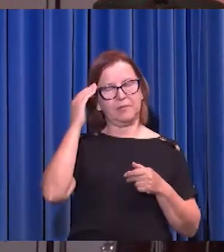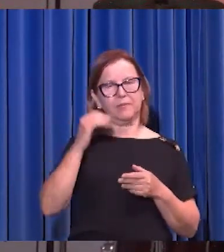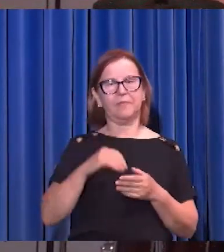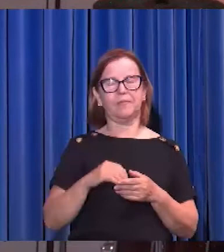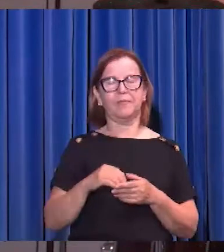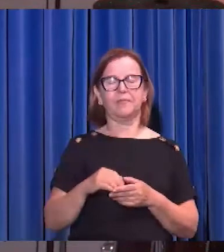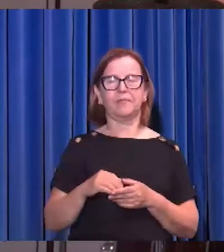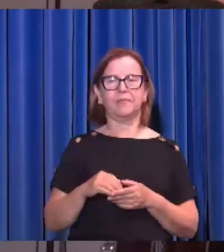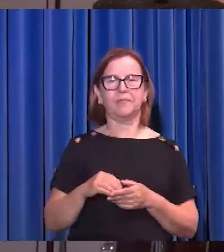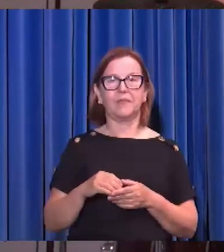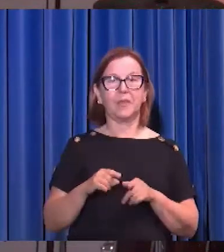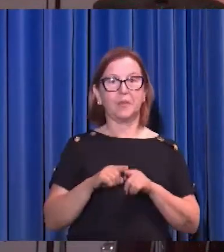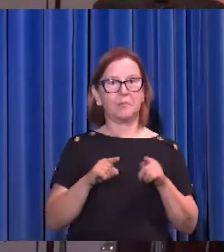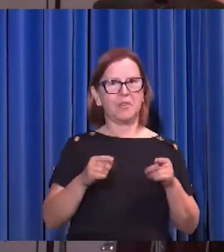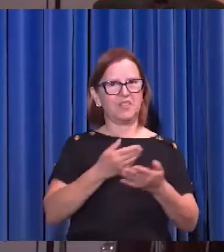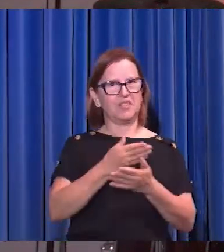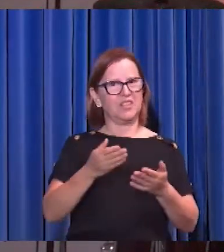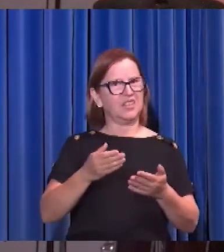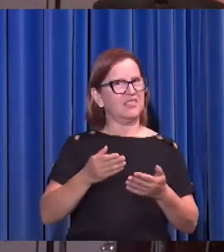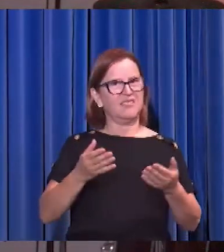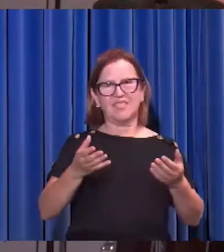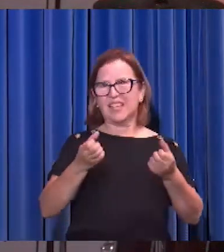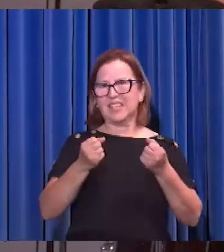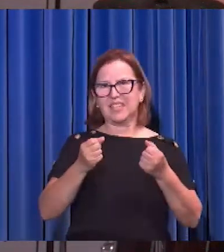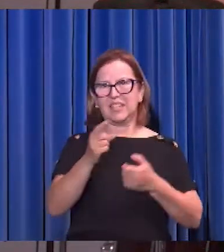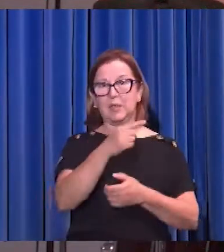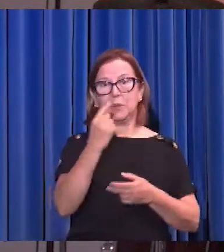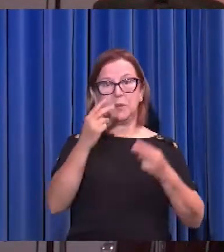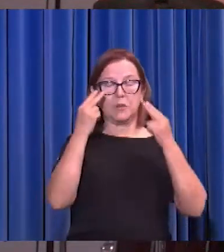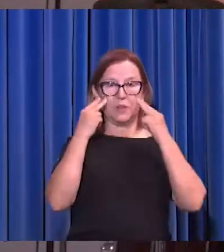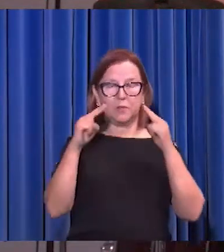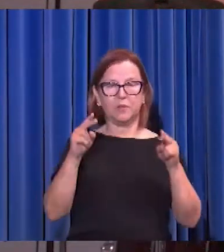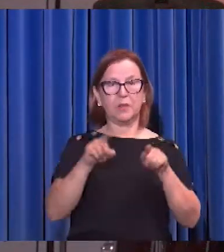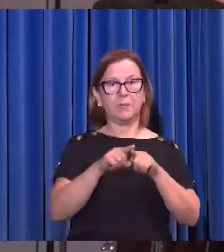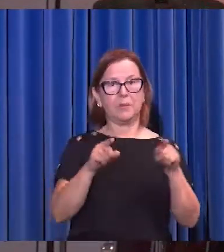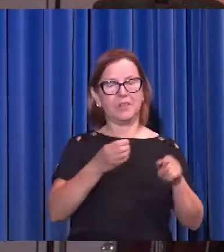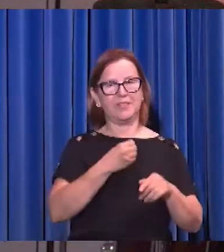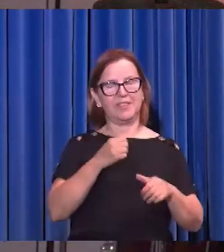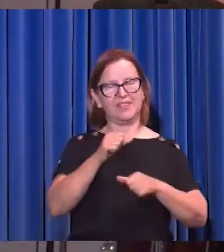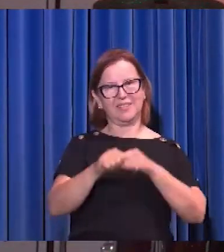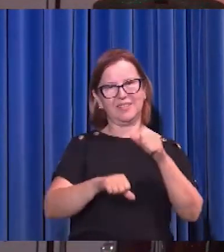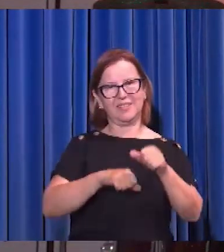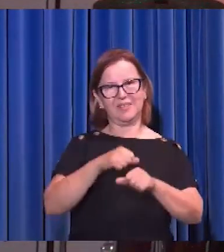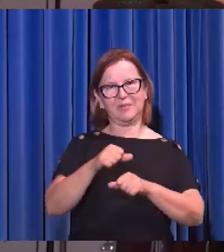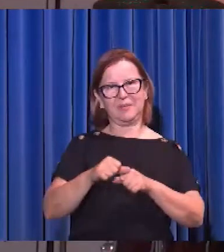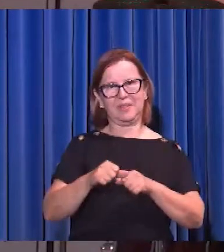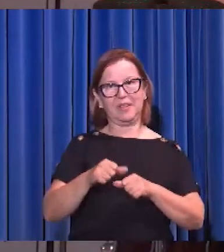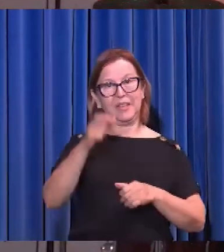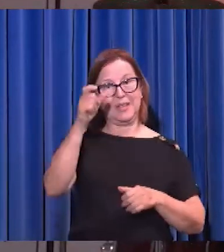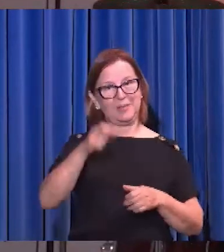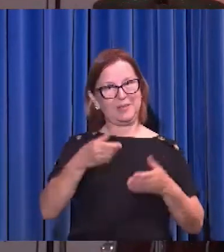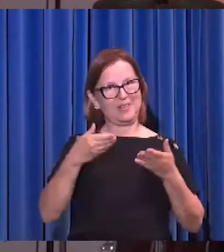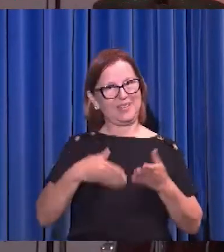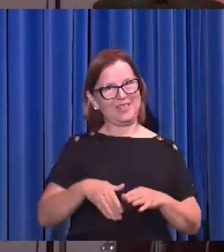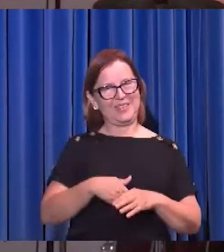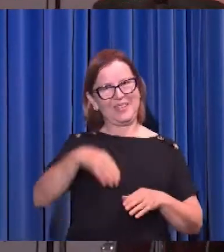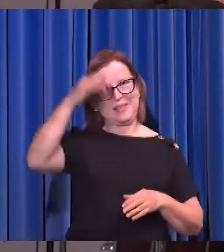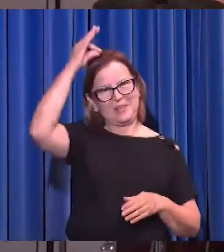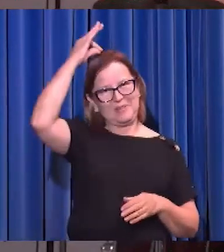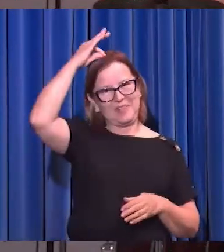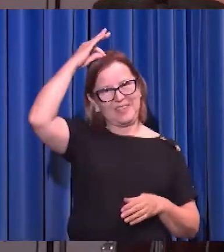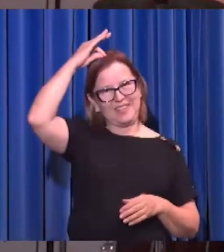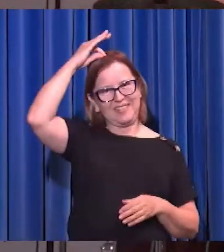testemunho. Vocês não aceitam. Mas a vida transformada daquele que nasceu de novo é